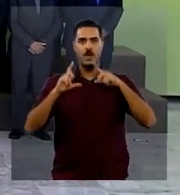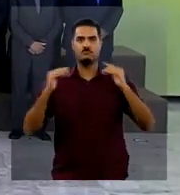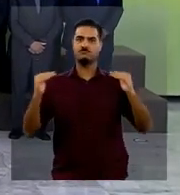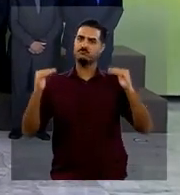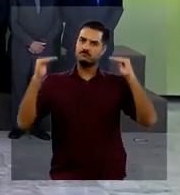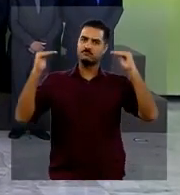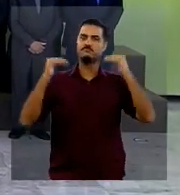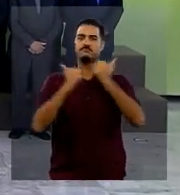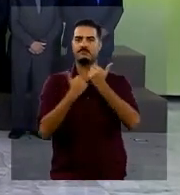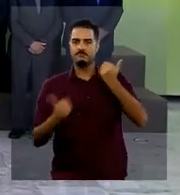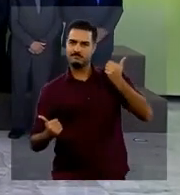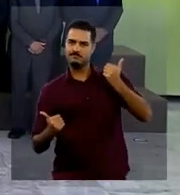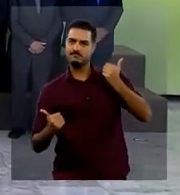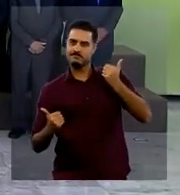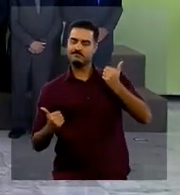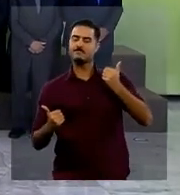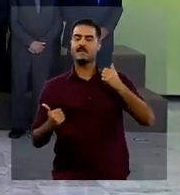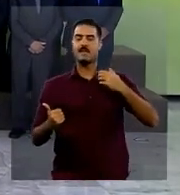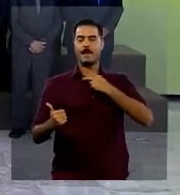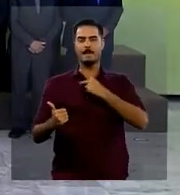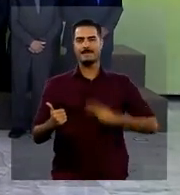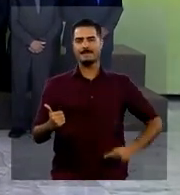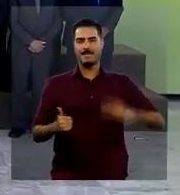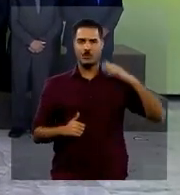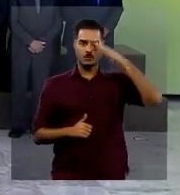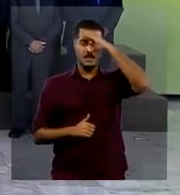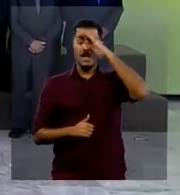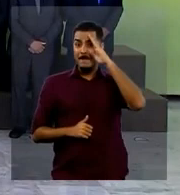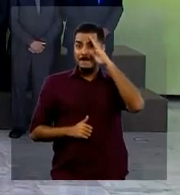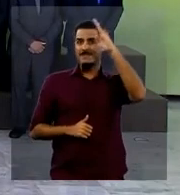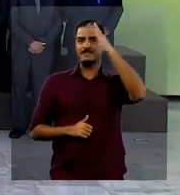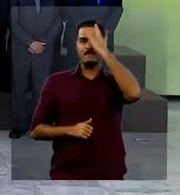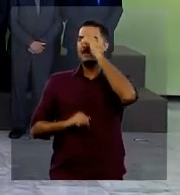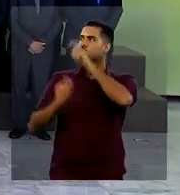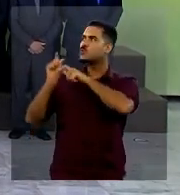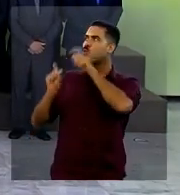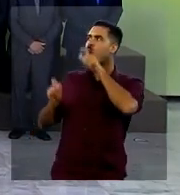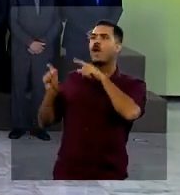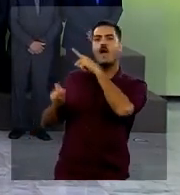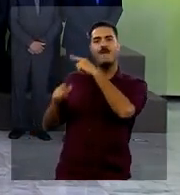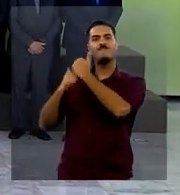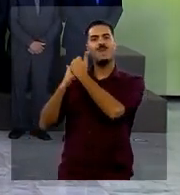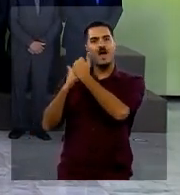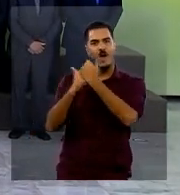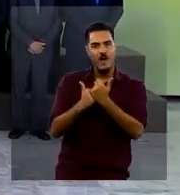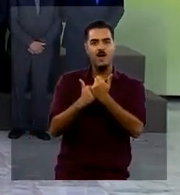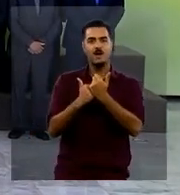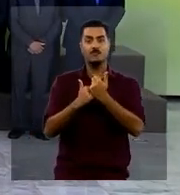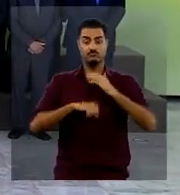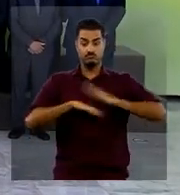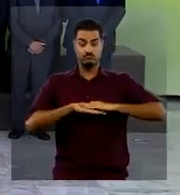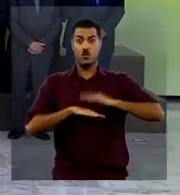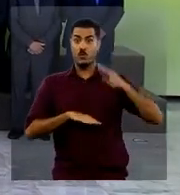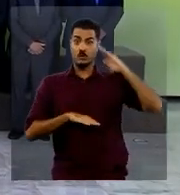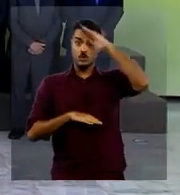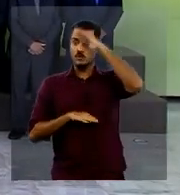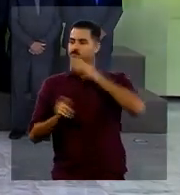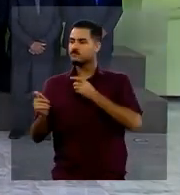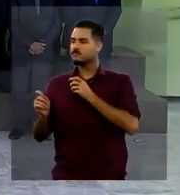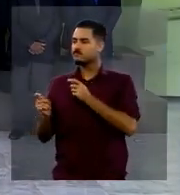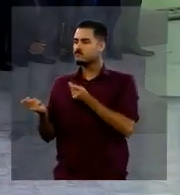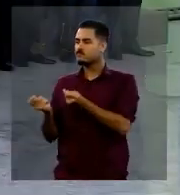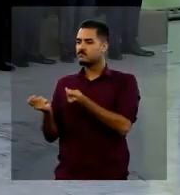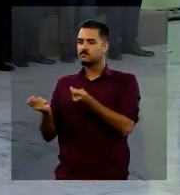Jair Bolsonaro, seus principais auxiliares que vão ser coordenados por ele, mas vão tocar